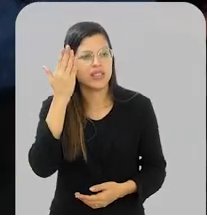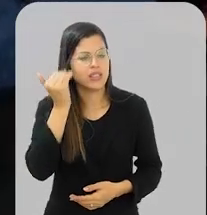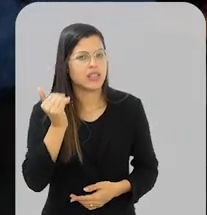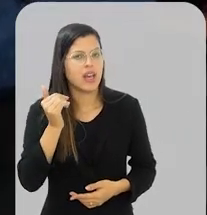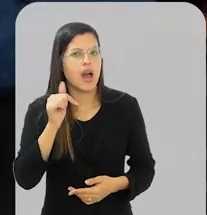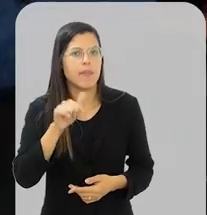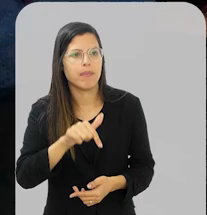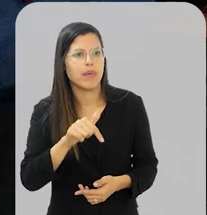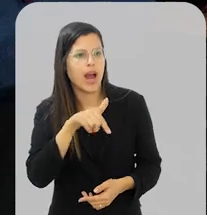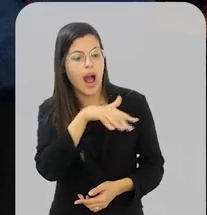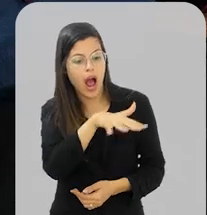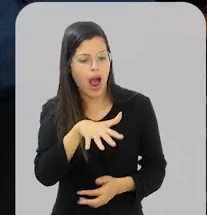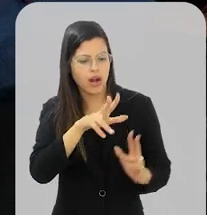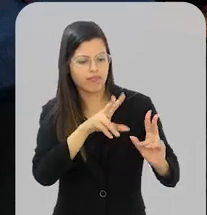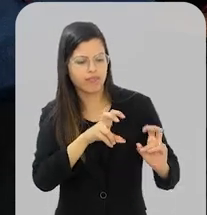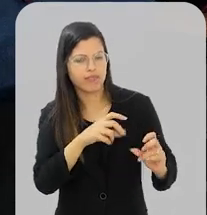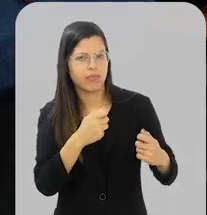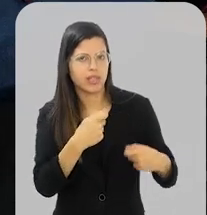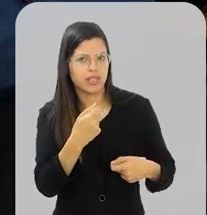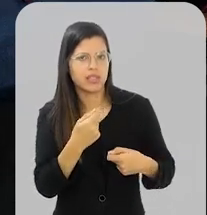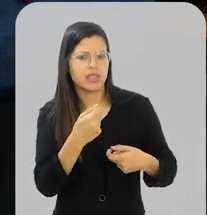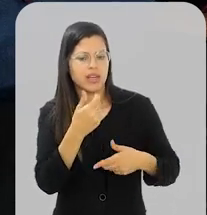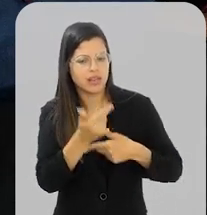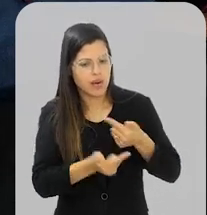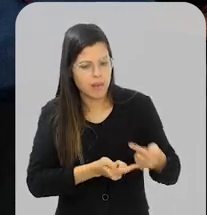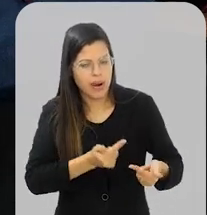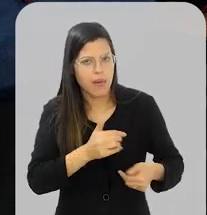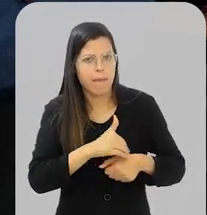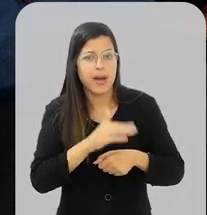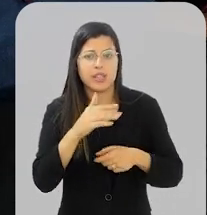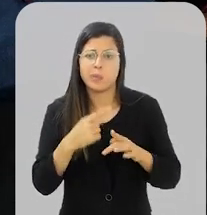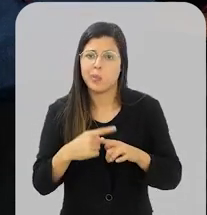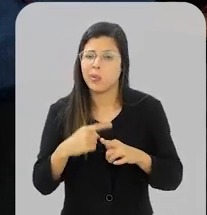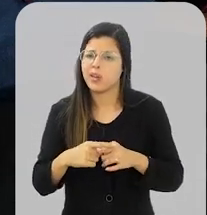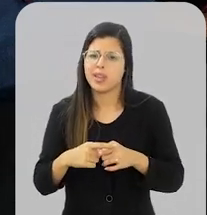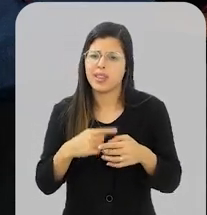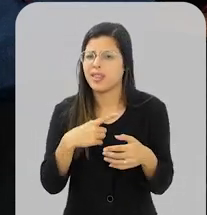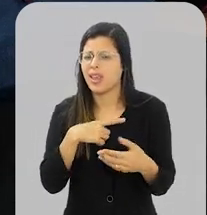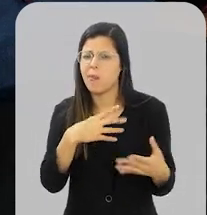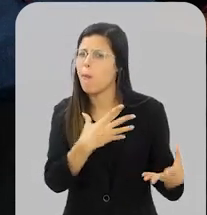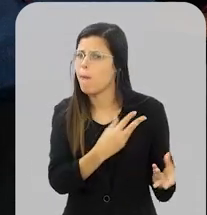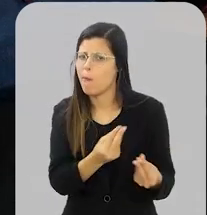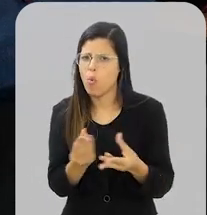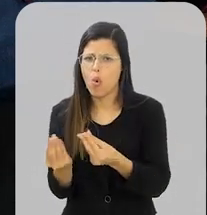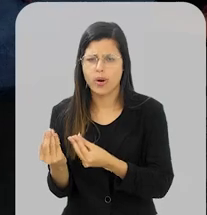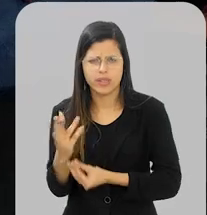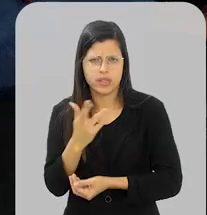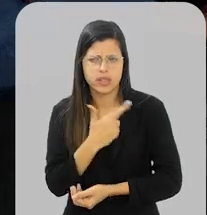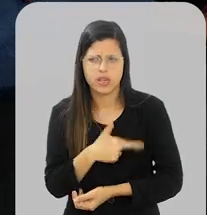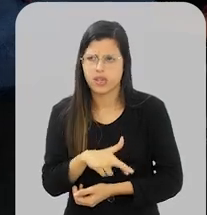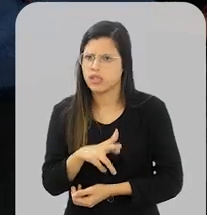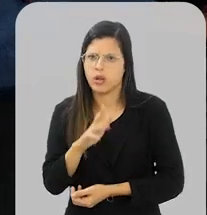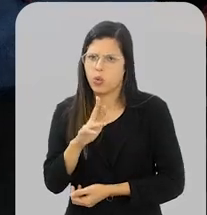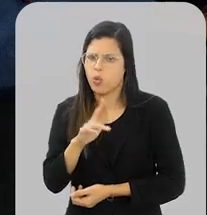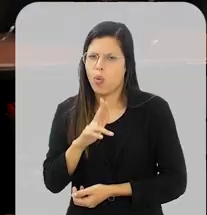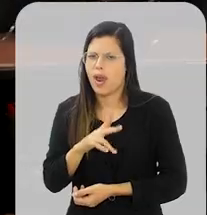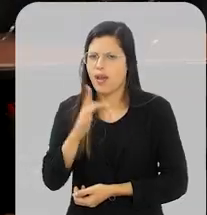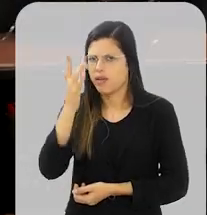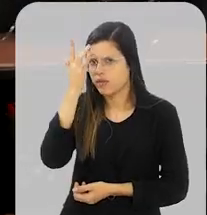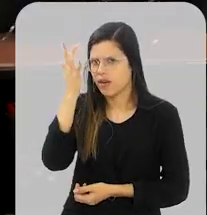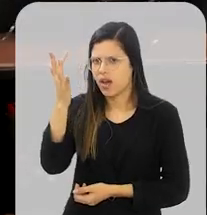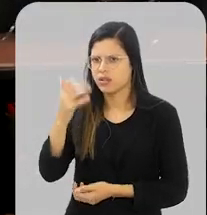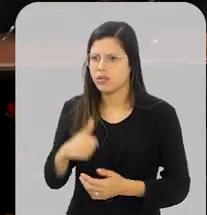aquele que você tem que trabalhar mais, porque Sim. são muitas religiões, né, gente? Então Muitas. não é uma